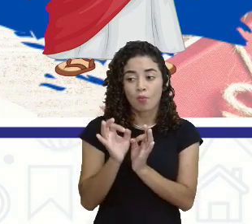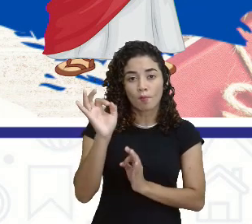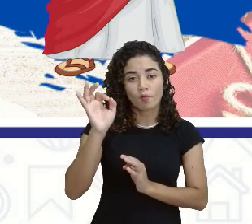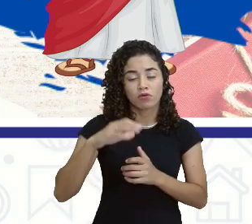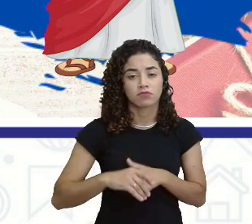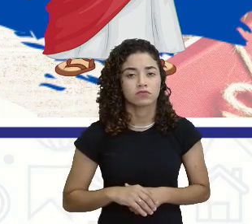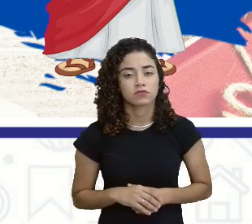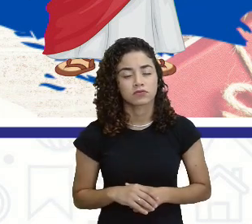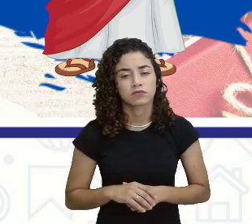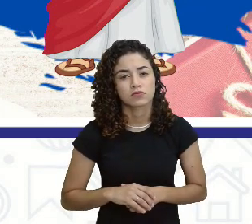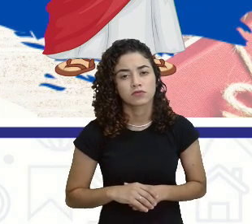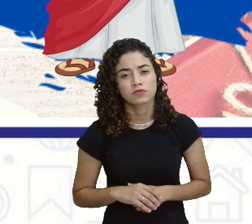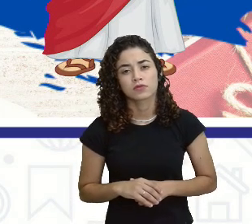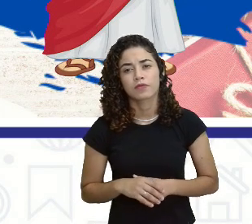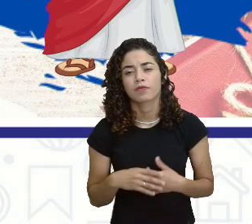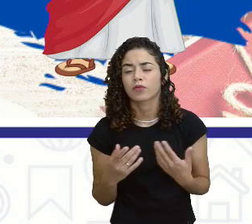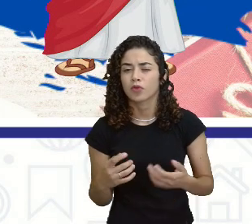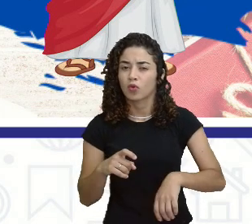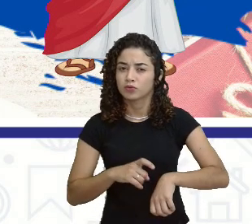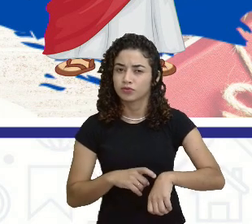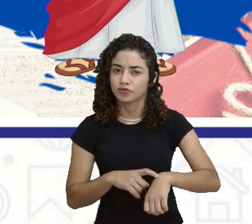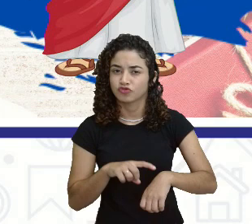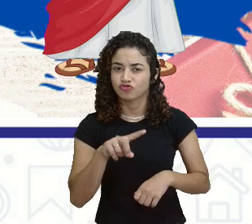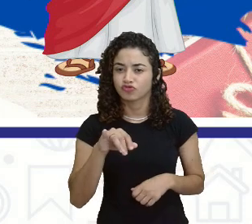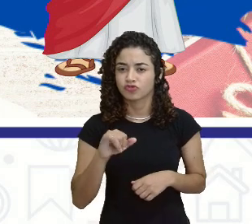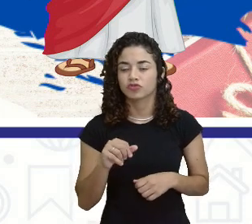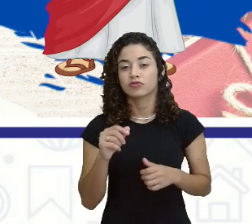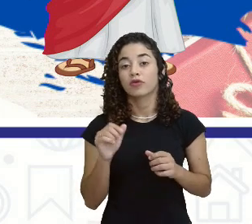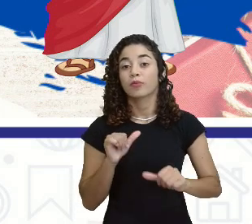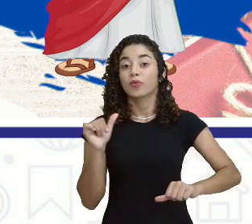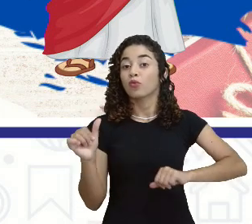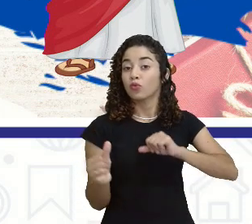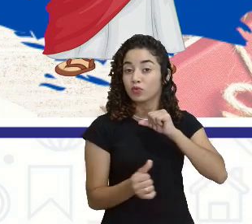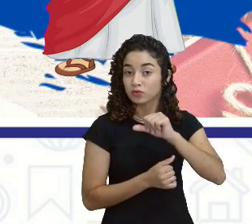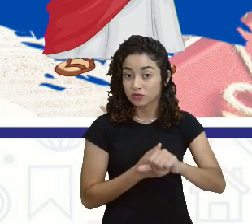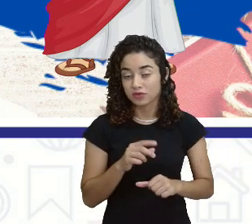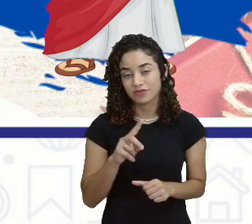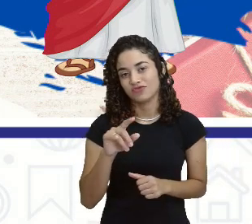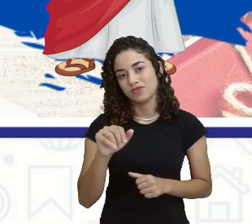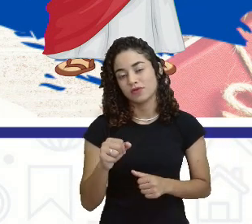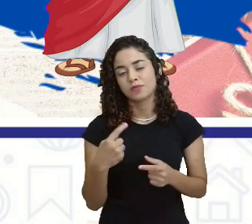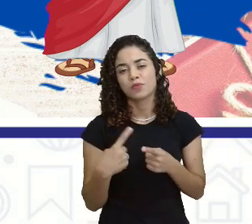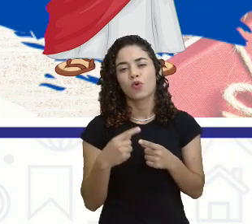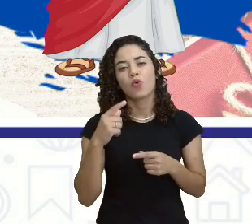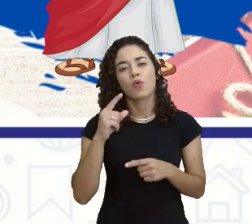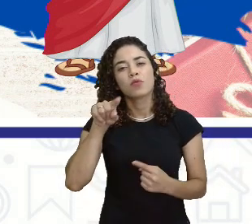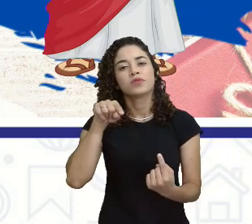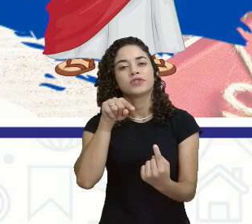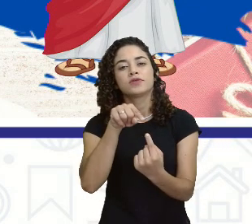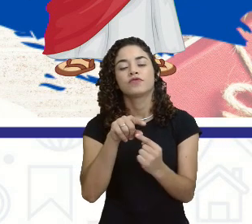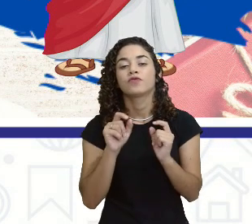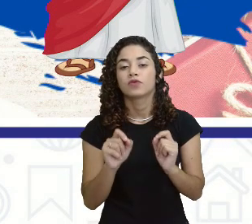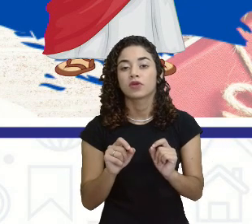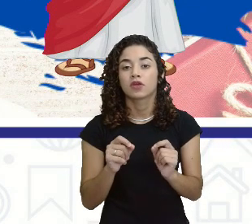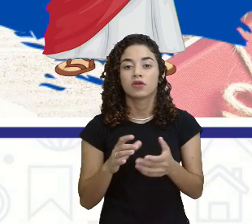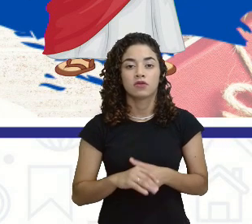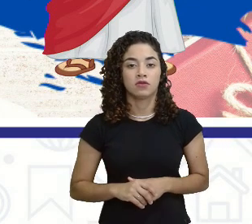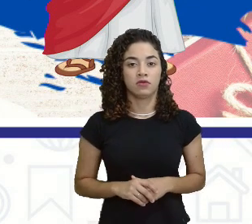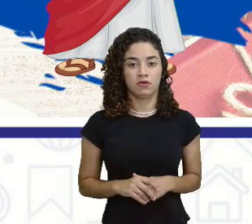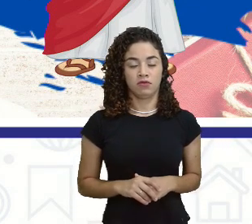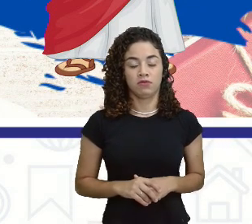Aí, vejam, essa data foi ressignificada, porque com o objetivo de trabalhar ali